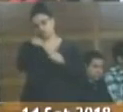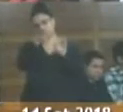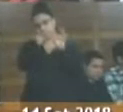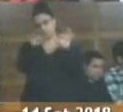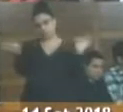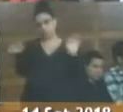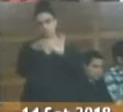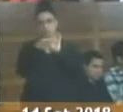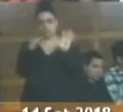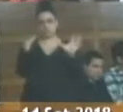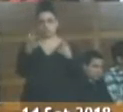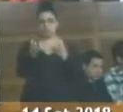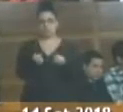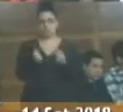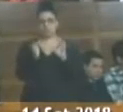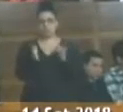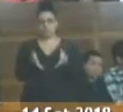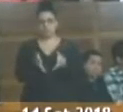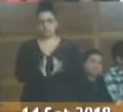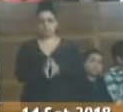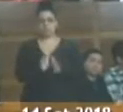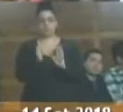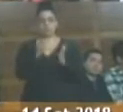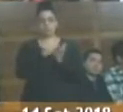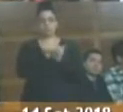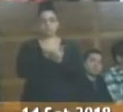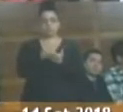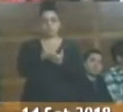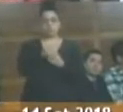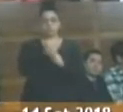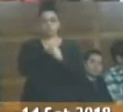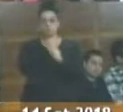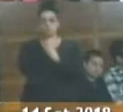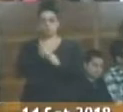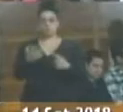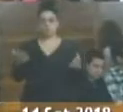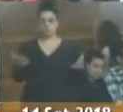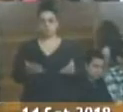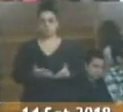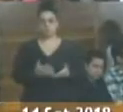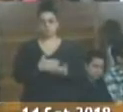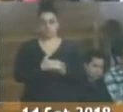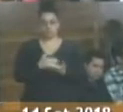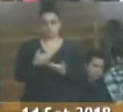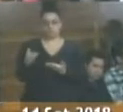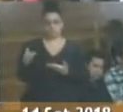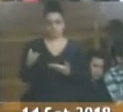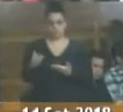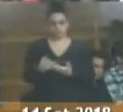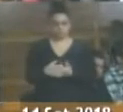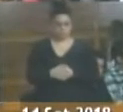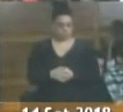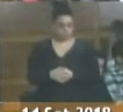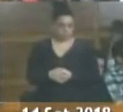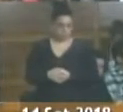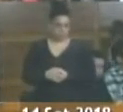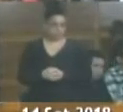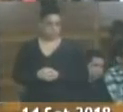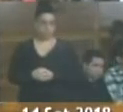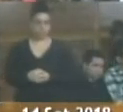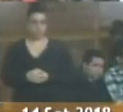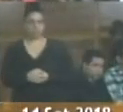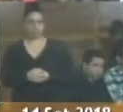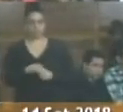aprovada, está com a previsão de início das obras em novembro deste ano, reforma dos demais trechos de